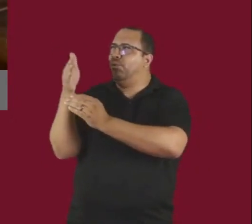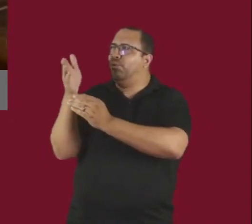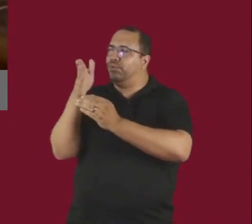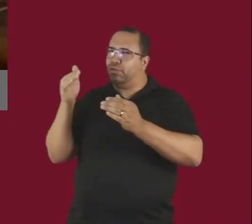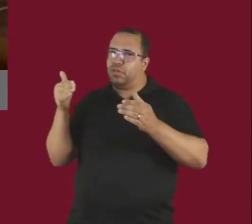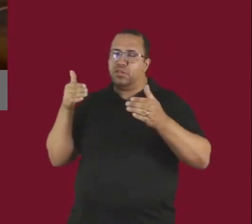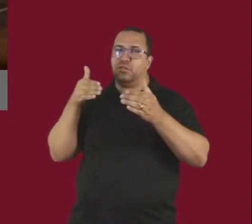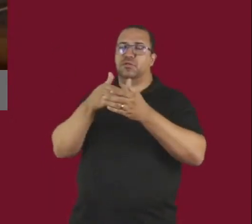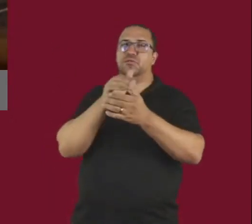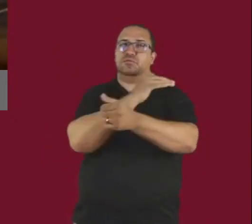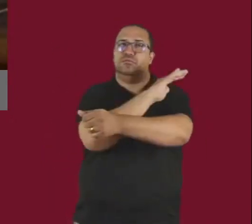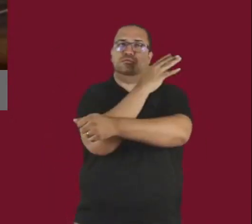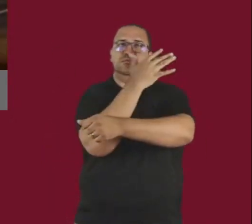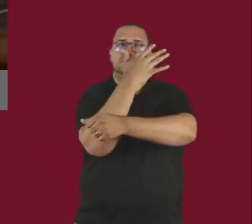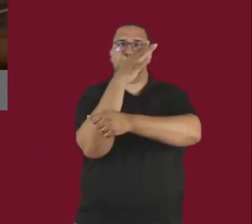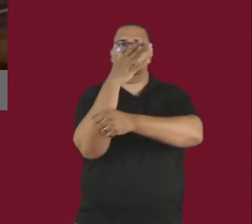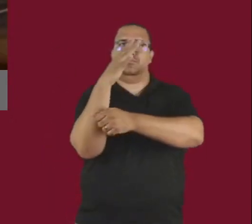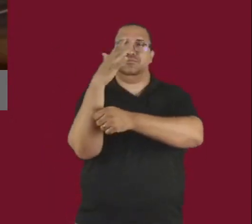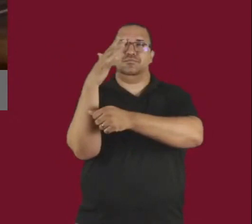Floresta Profunda.